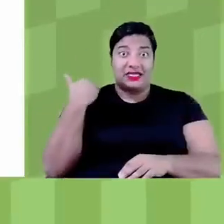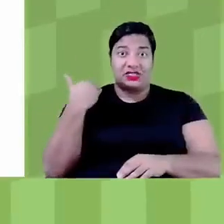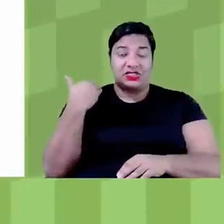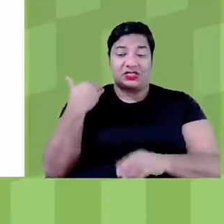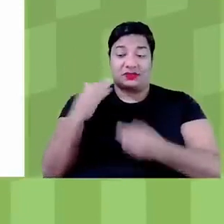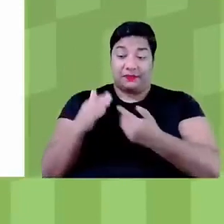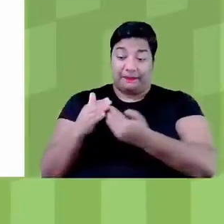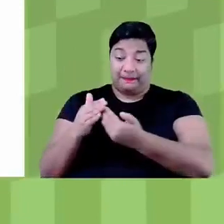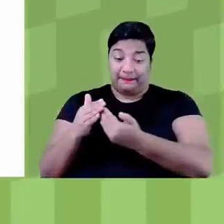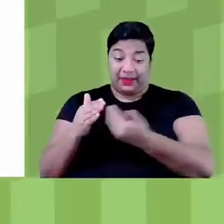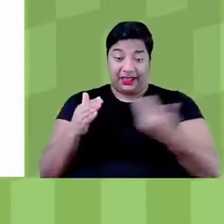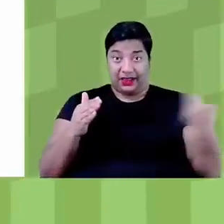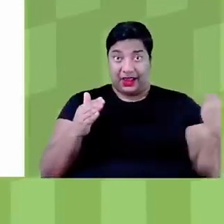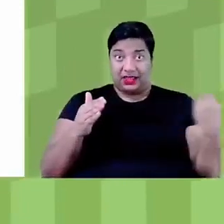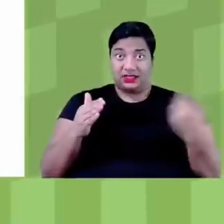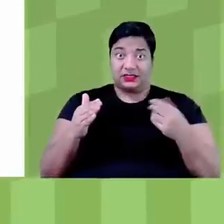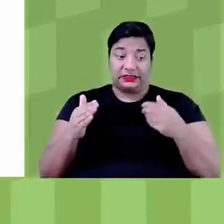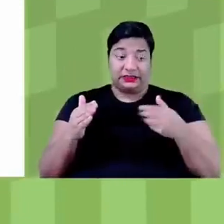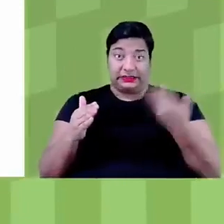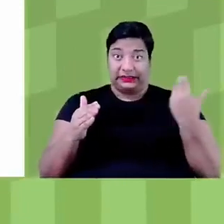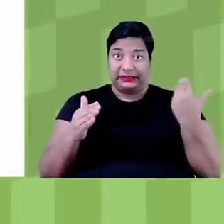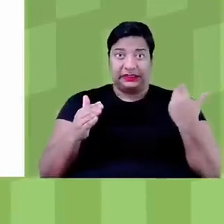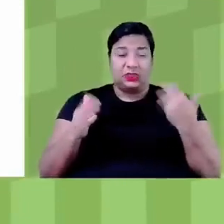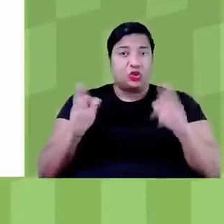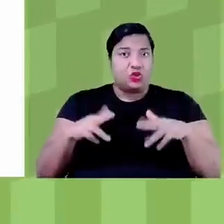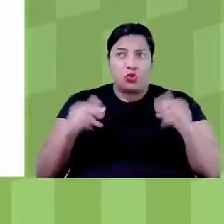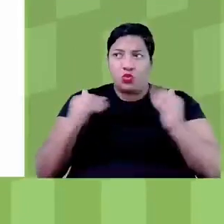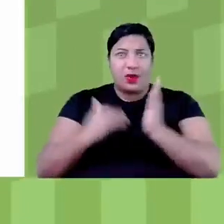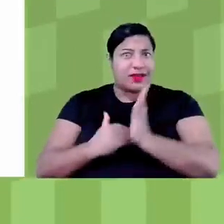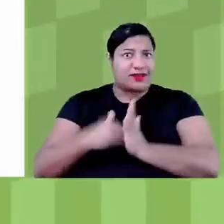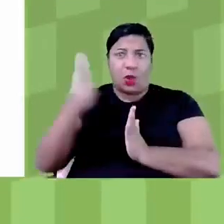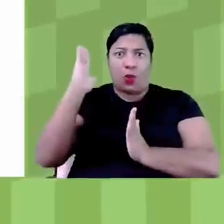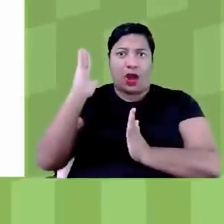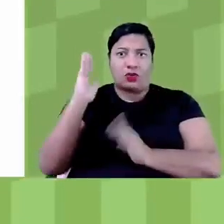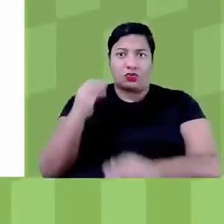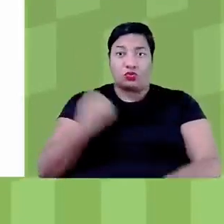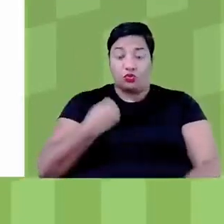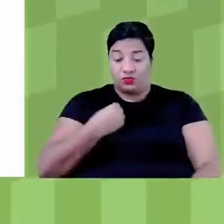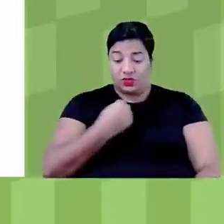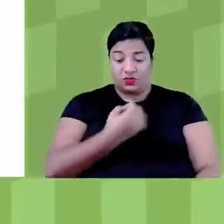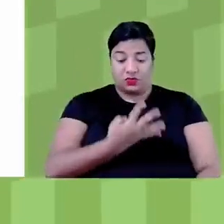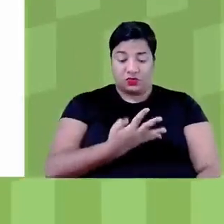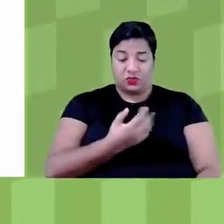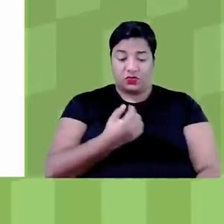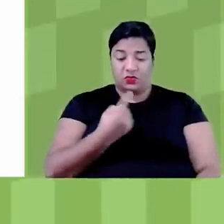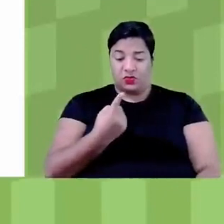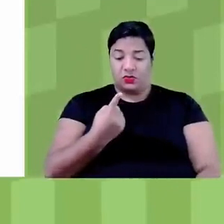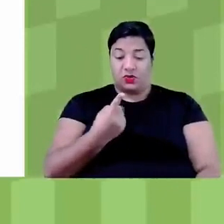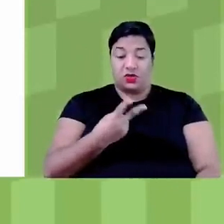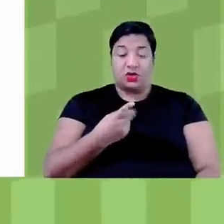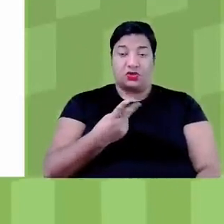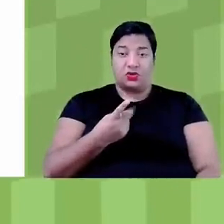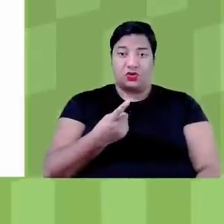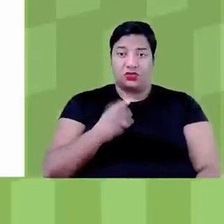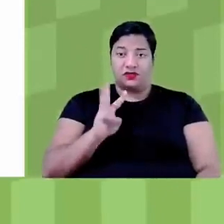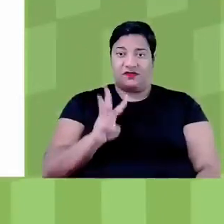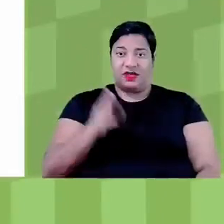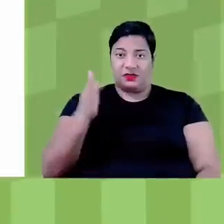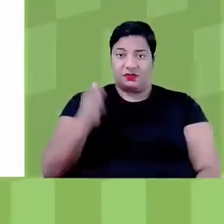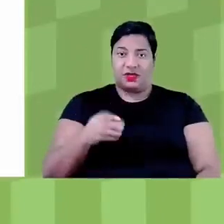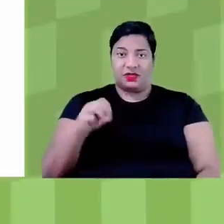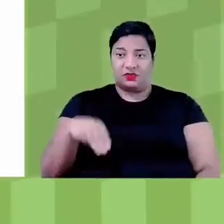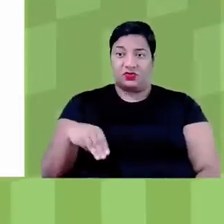a gente teve um valor de 412 partes por milhão, como esse aqui em